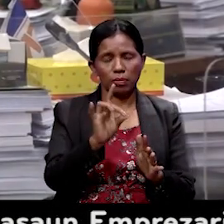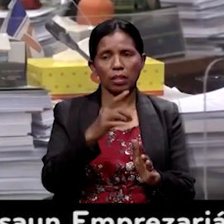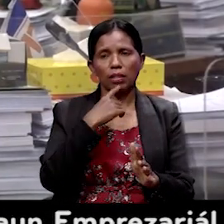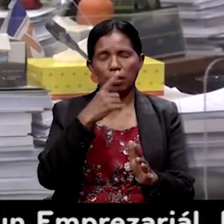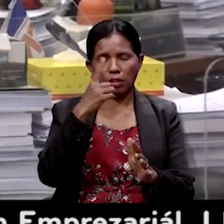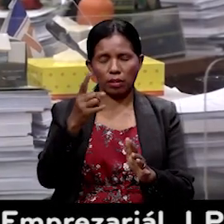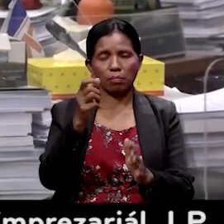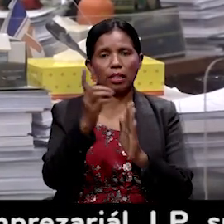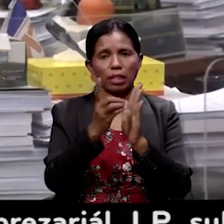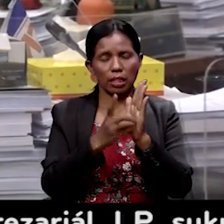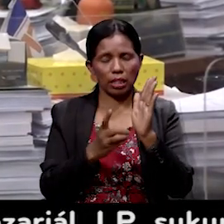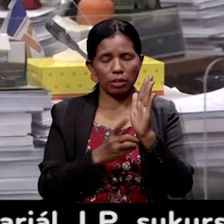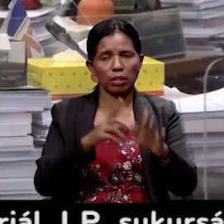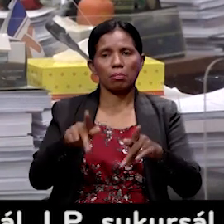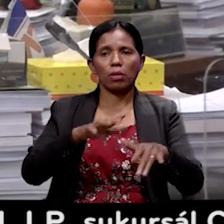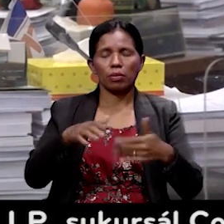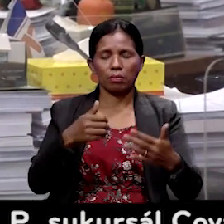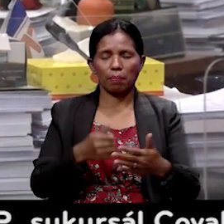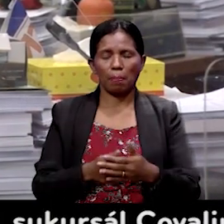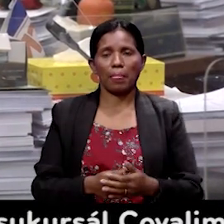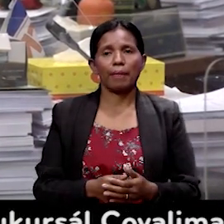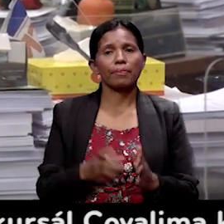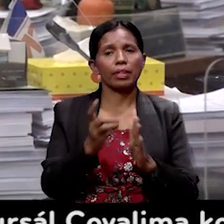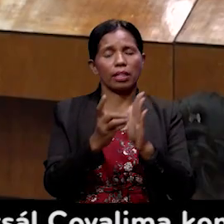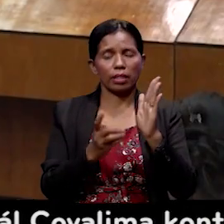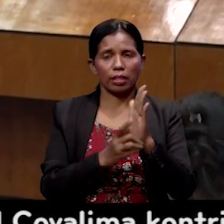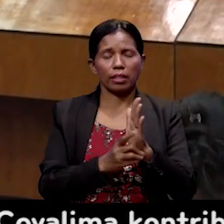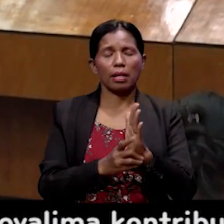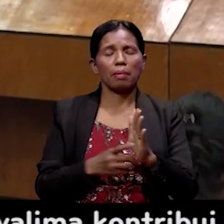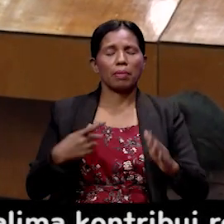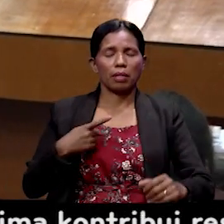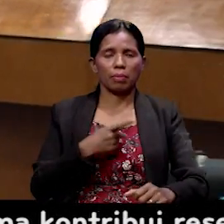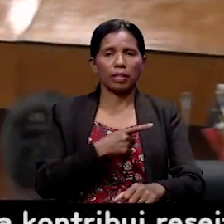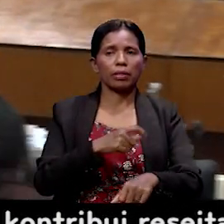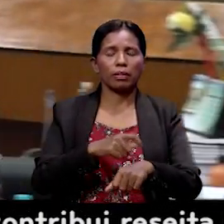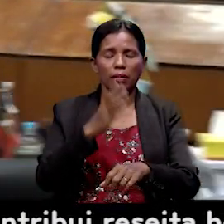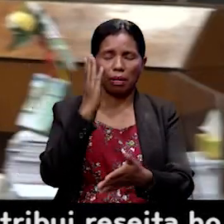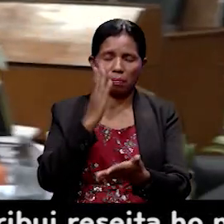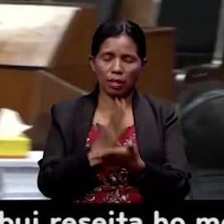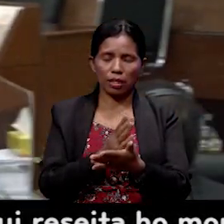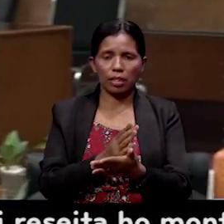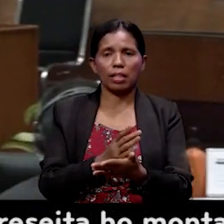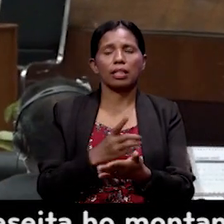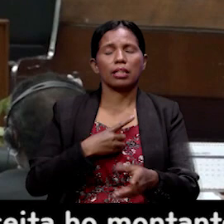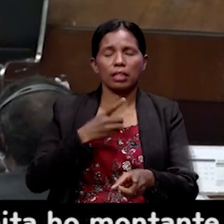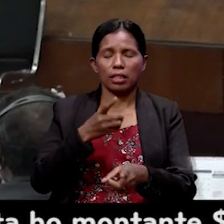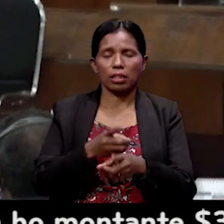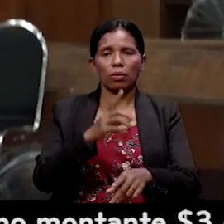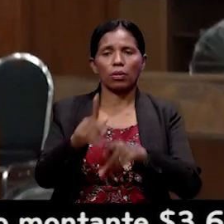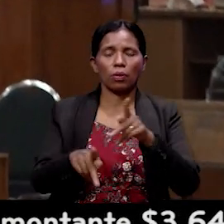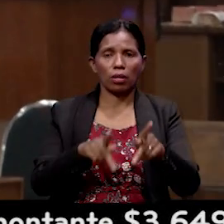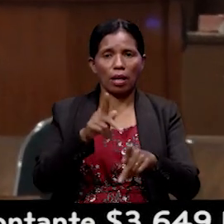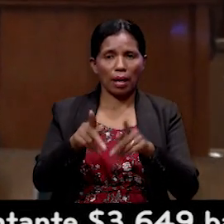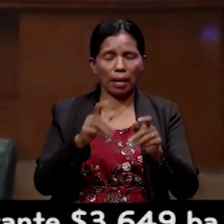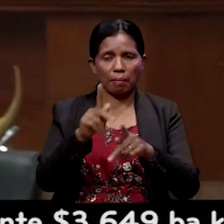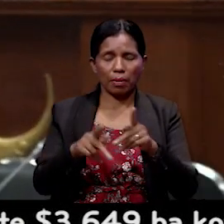pessoal. Também decreto Parlamento ne limite direto clarificação con a ba finalidade dados